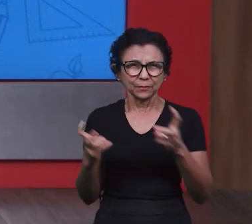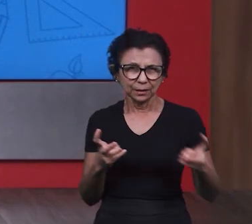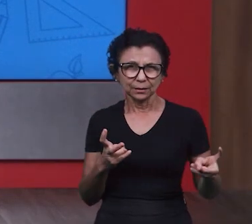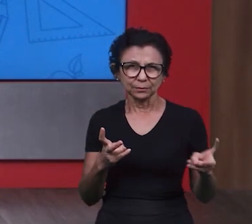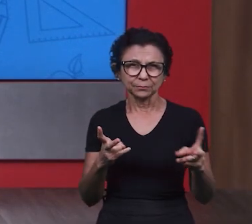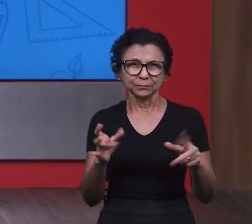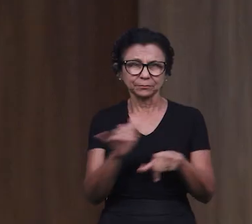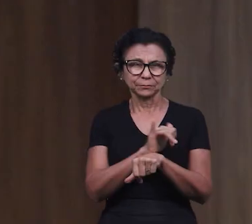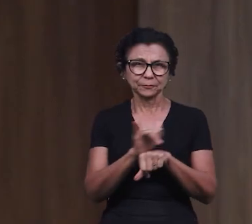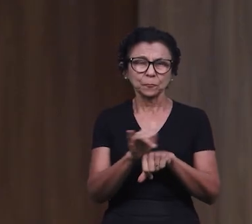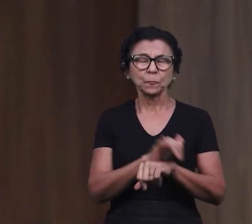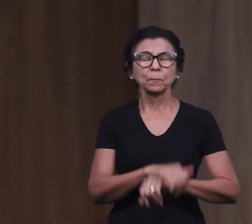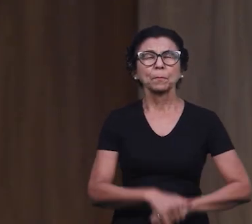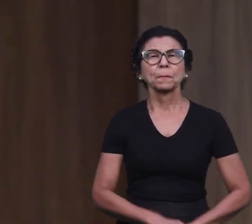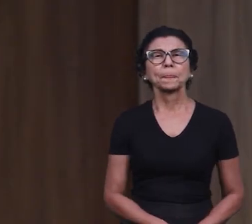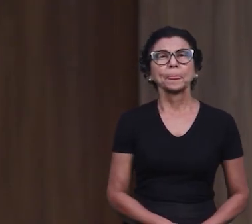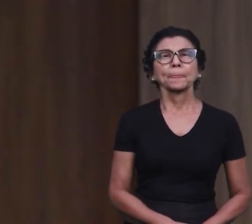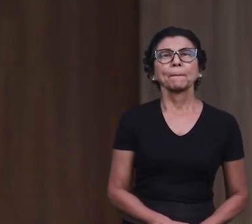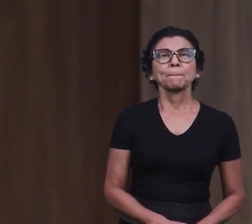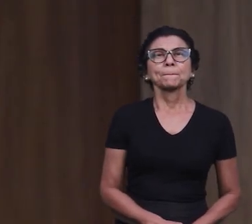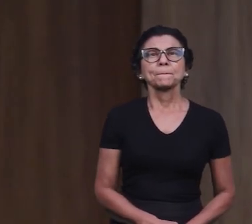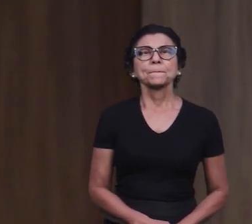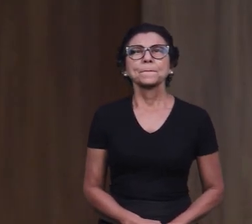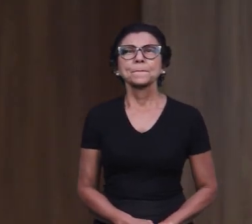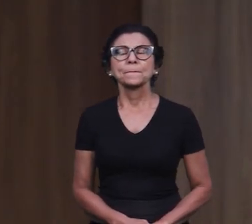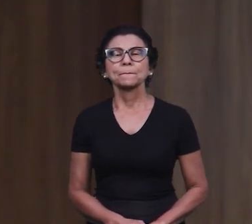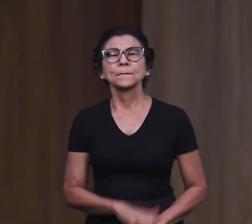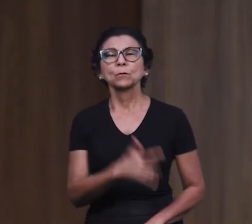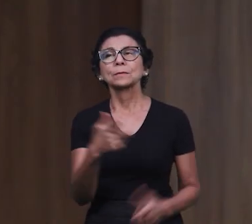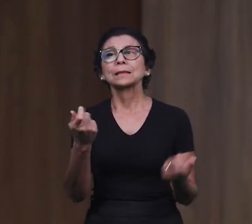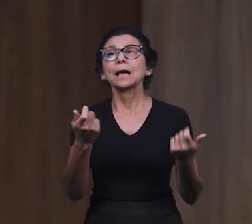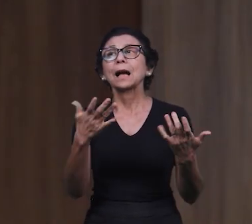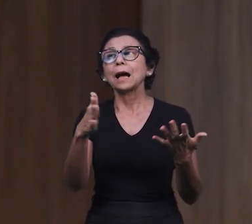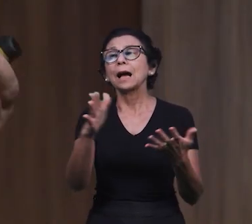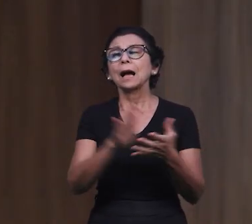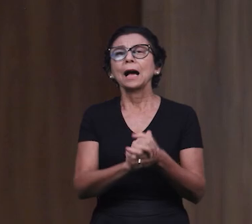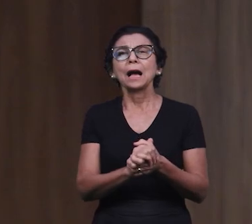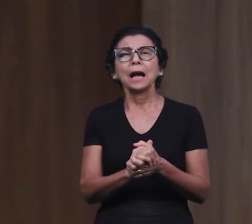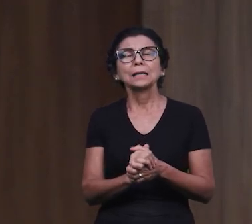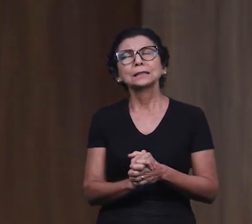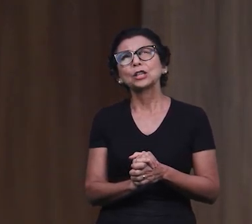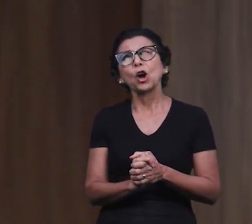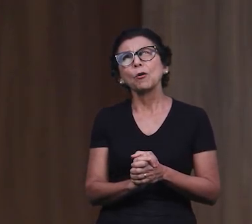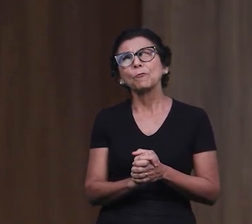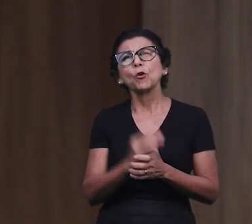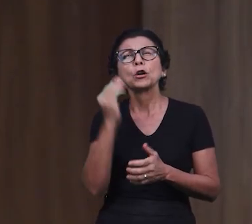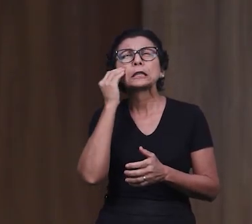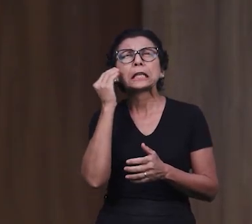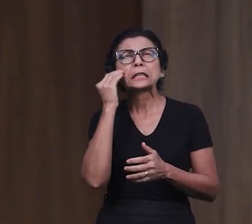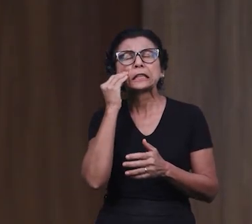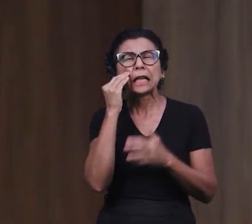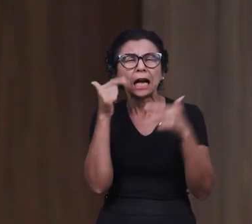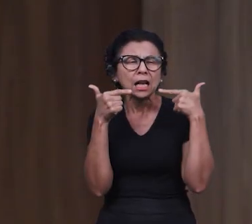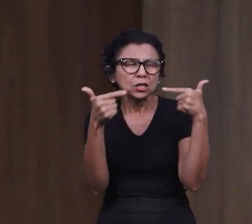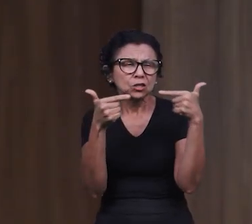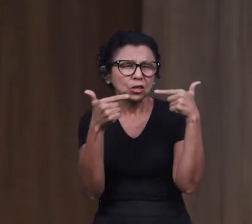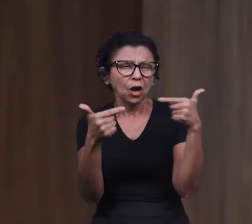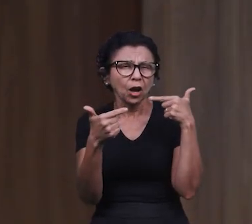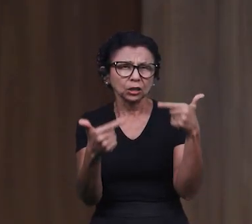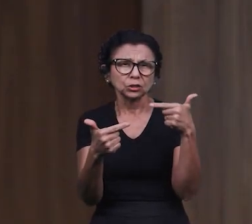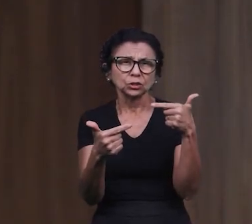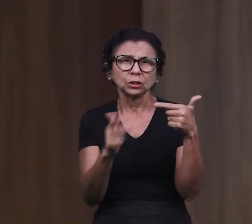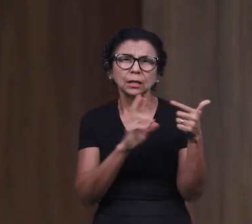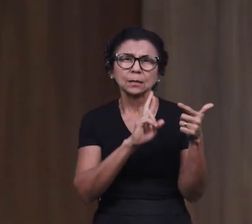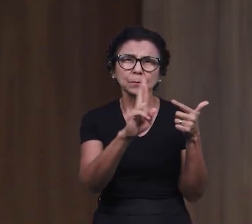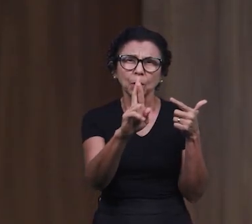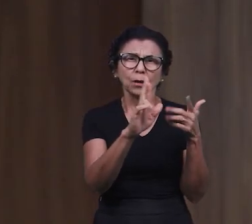que não existe necessidade. Você fala assim, eu vou chutar tudo. Não. Tem uma série de questões que